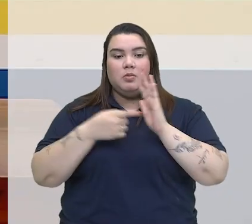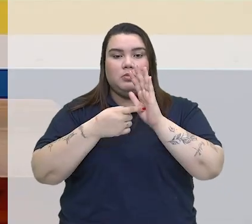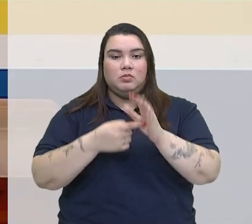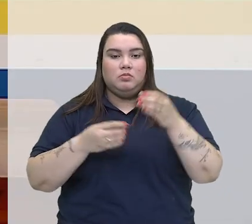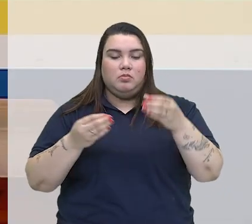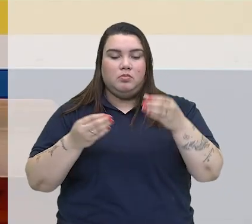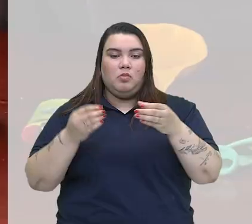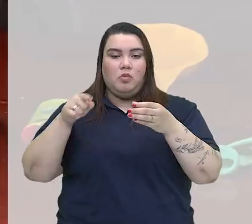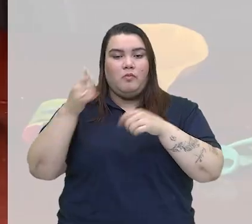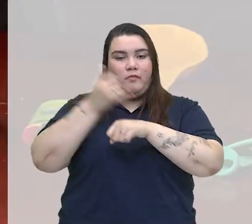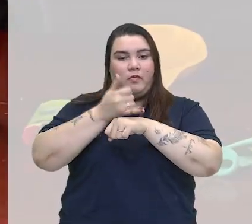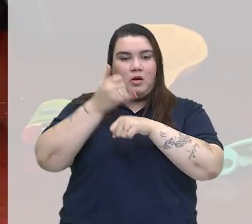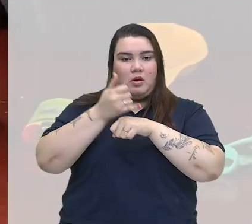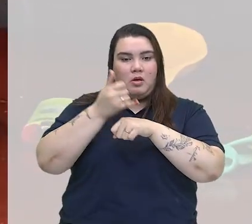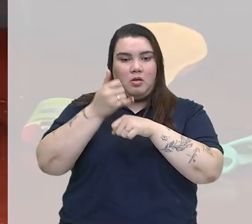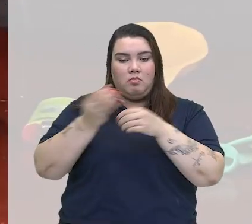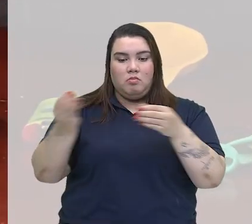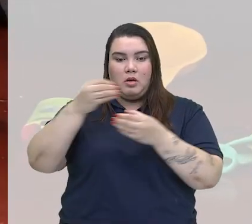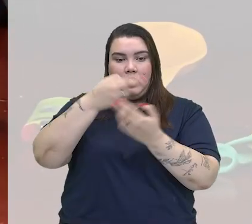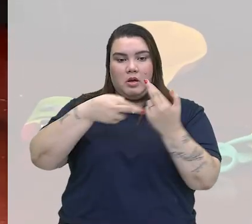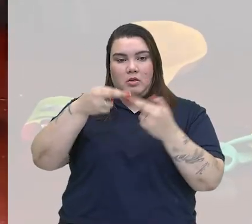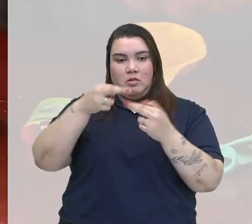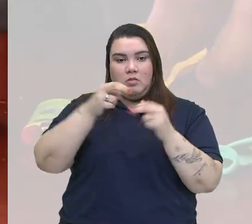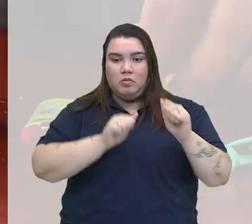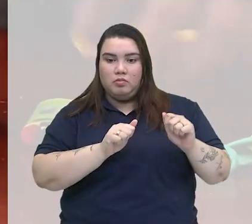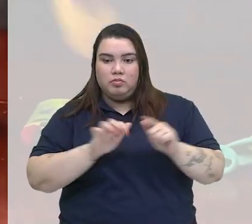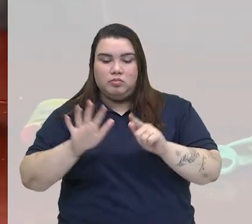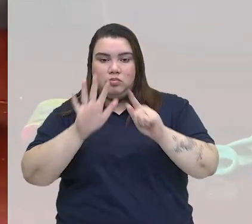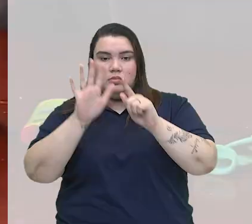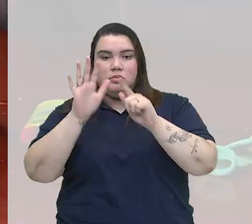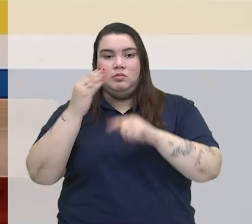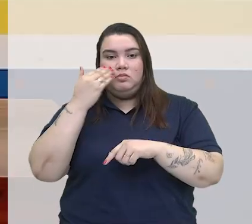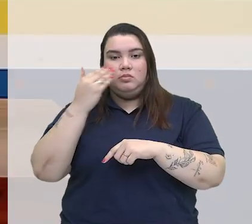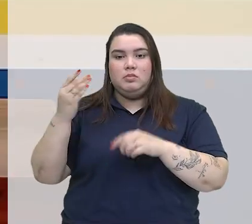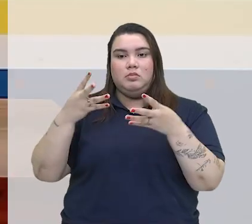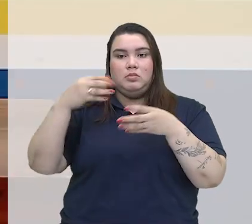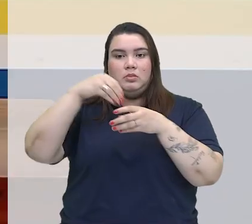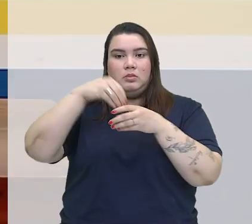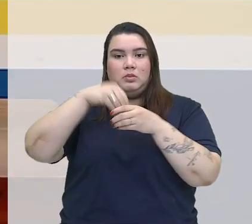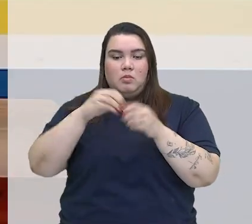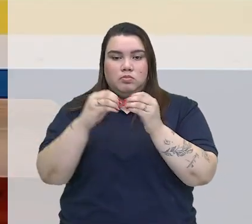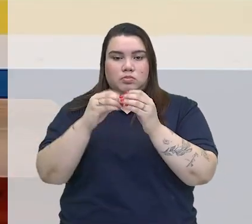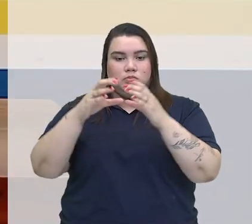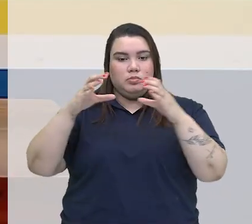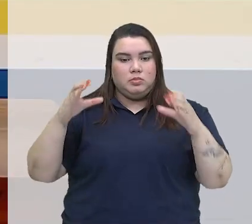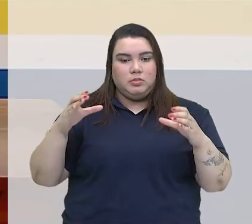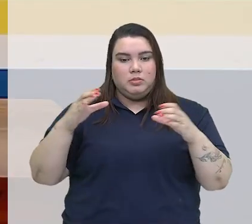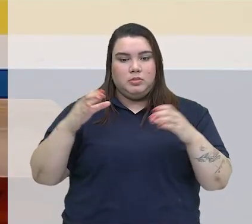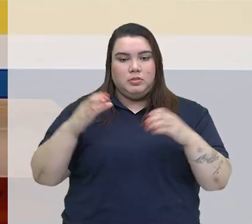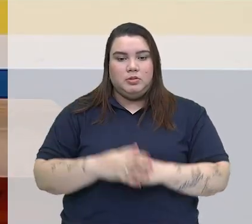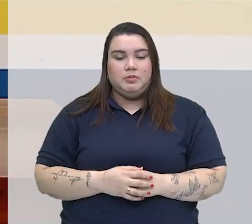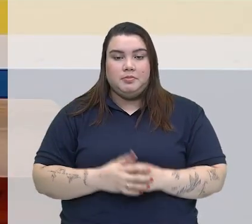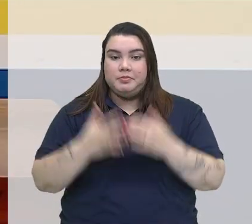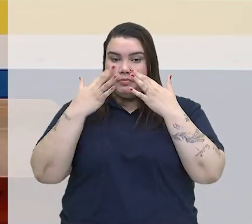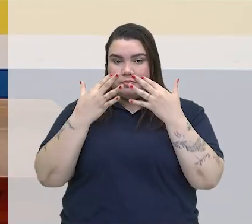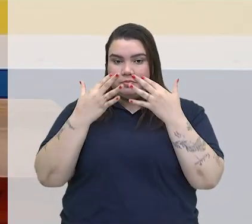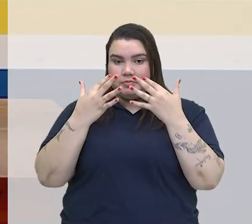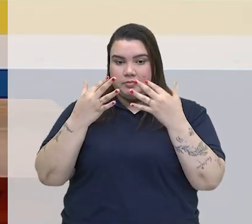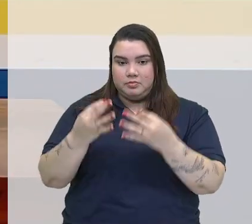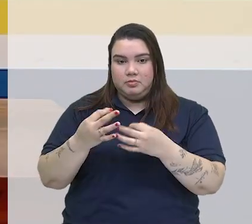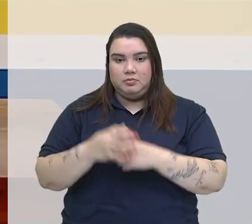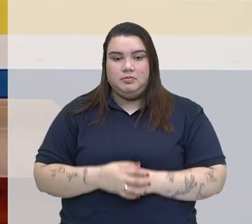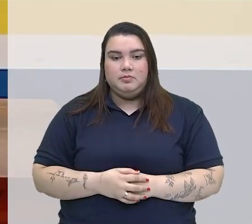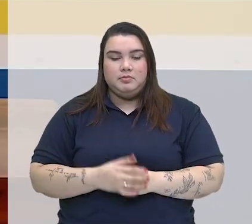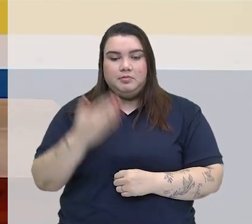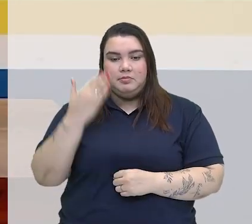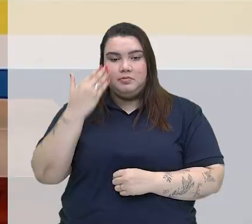acrescentar o alumínio, que em reação vai liberar um gás e nós vamos estar armazenando dentro do balão. Então prestem atenção, vou colocar aqui